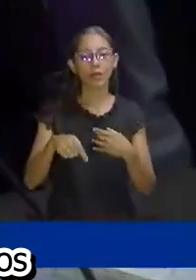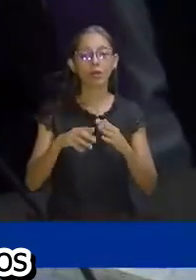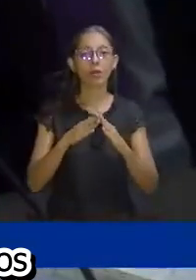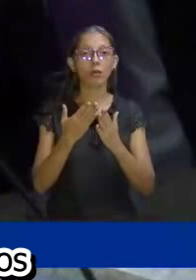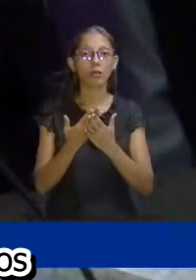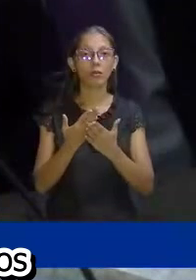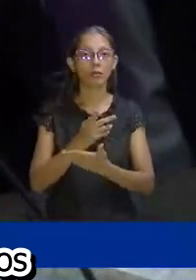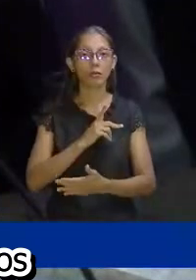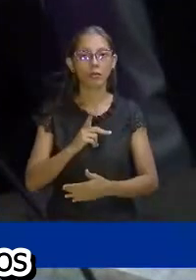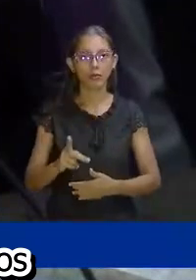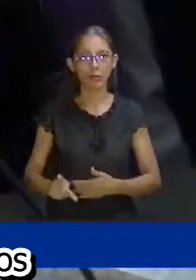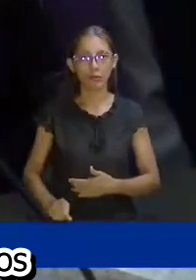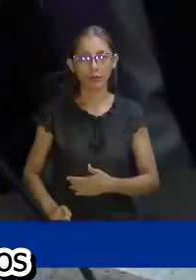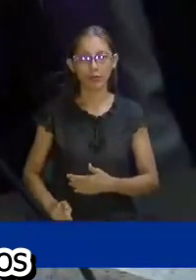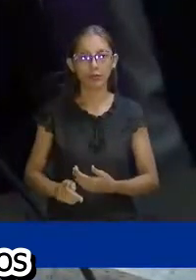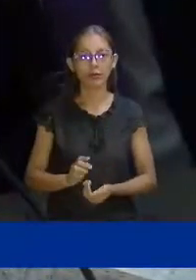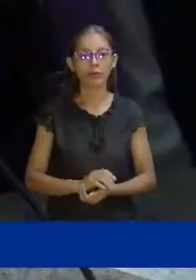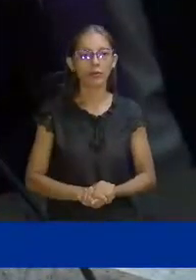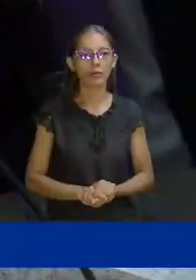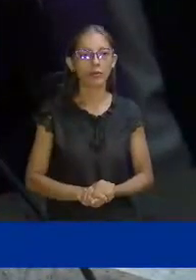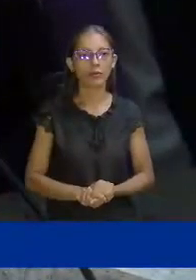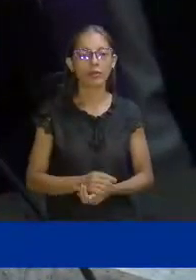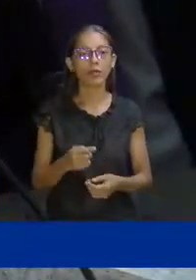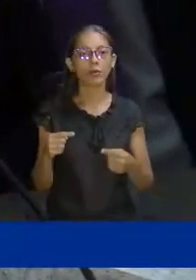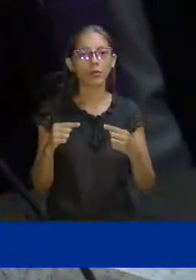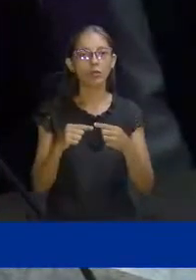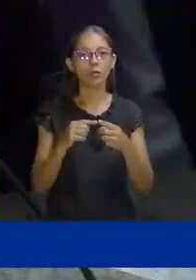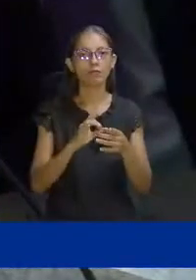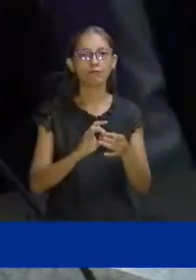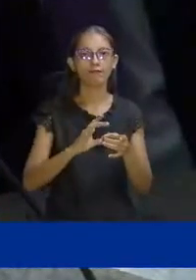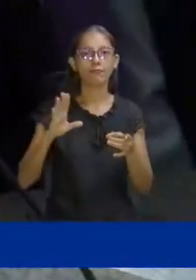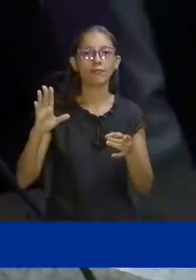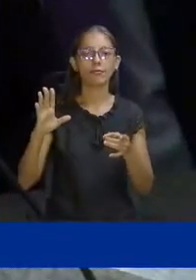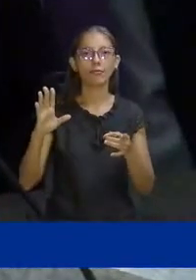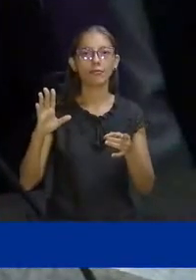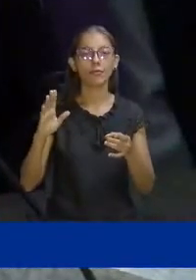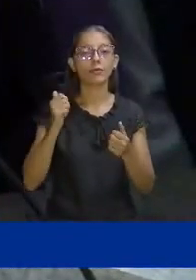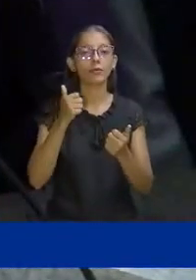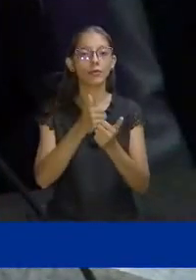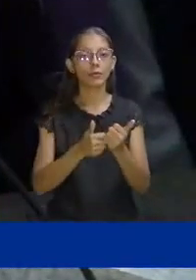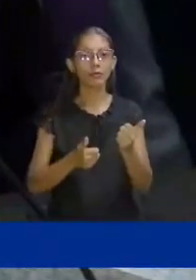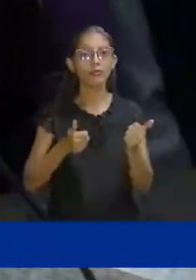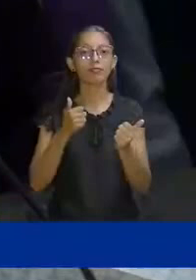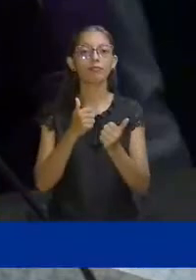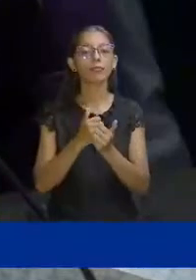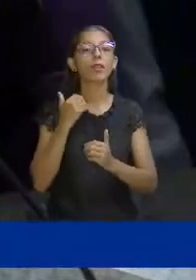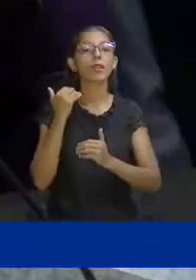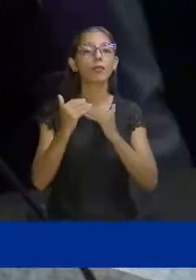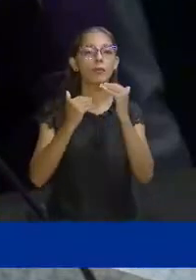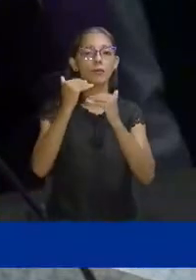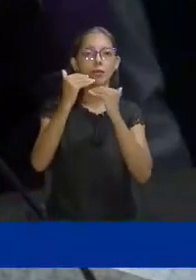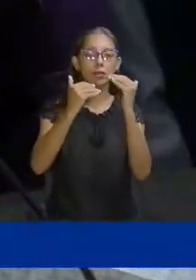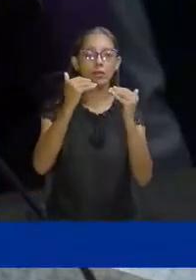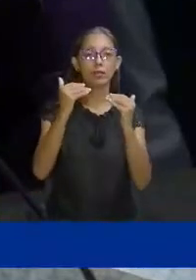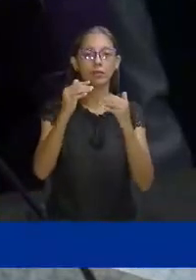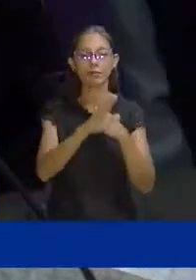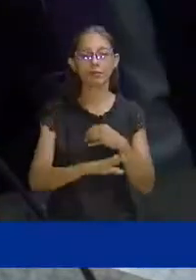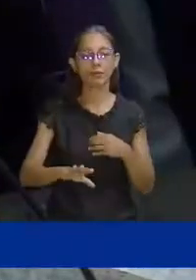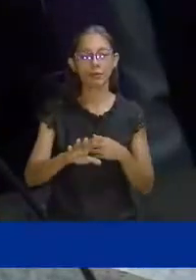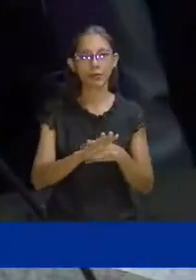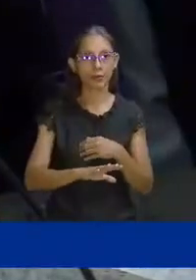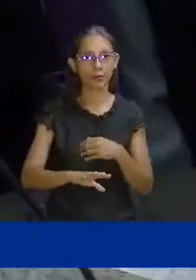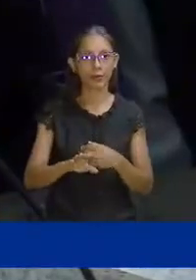Presidentes, que são os objetivos democráticos na busca da evolução da nossa